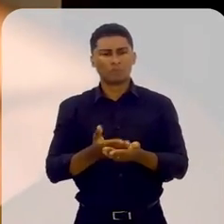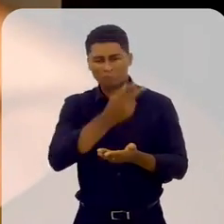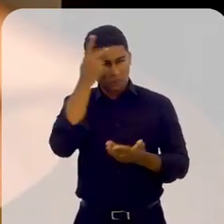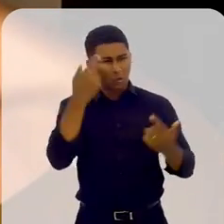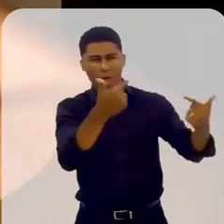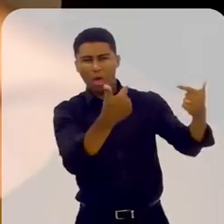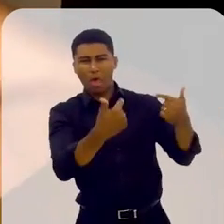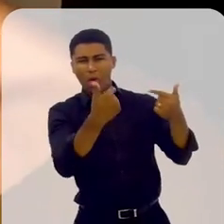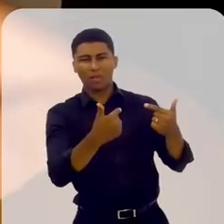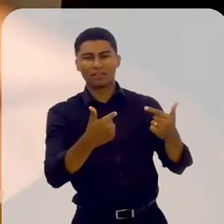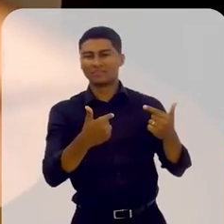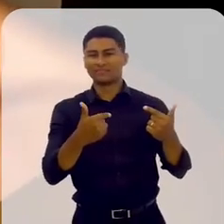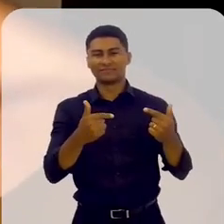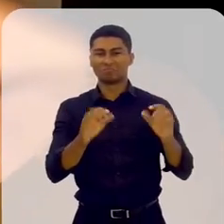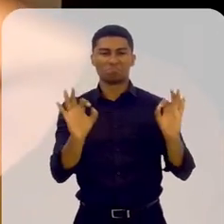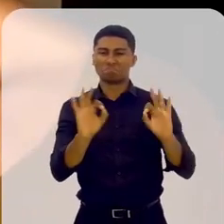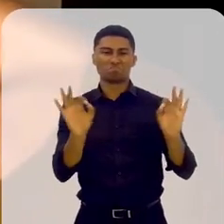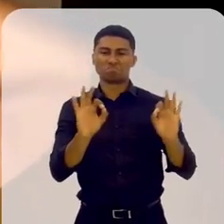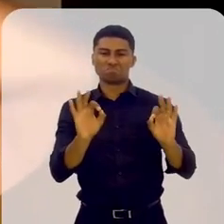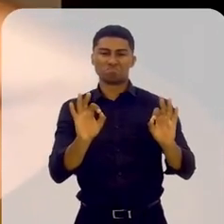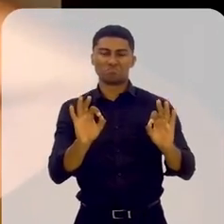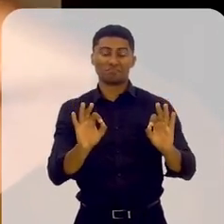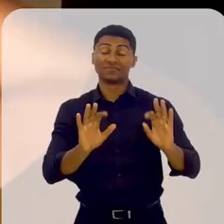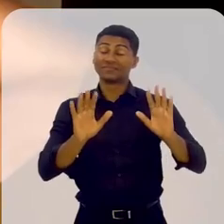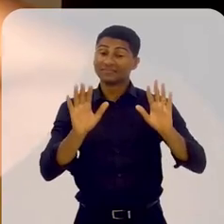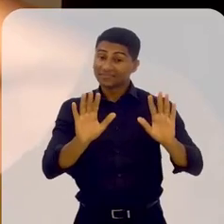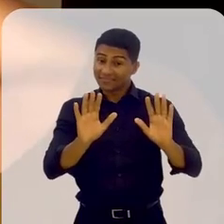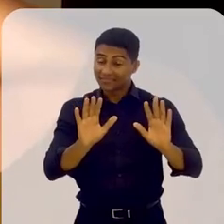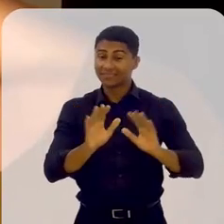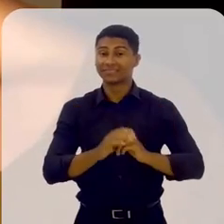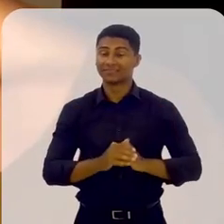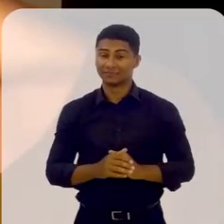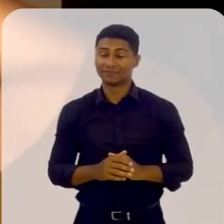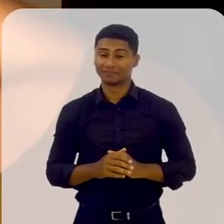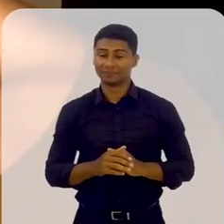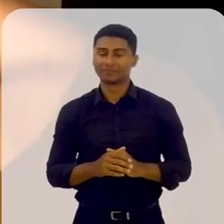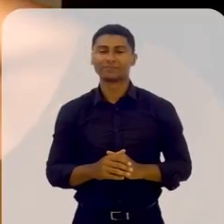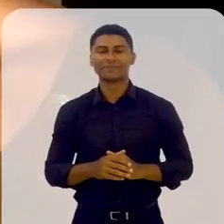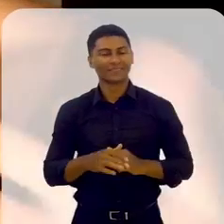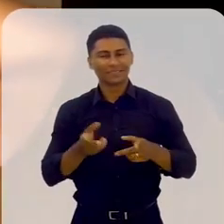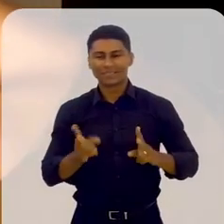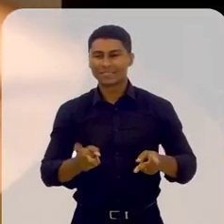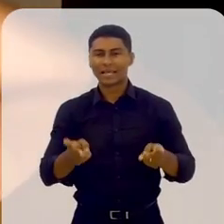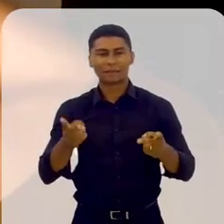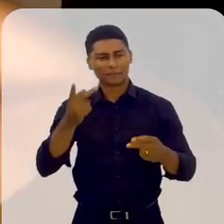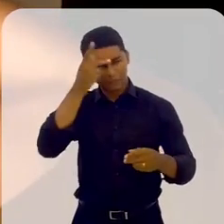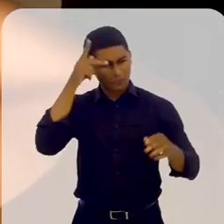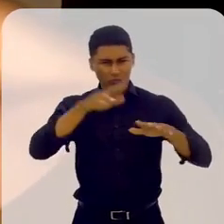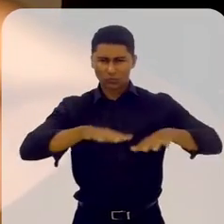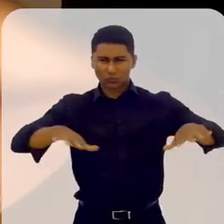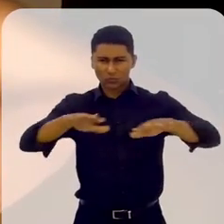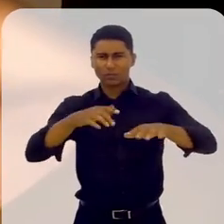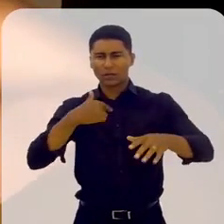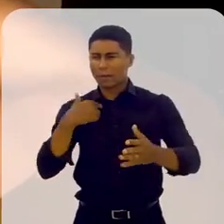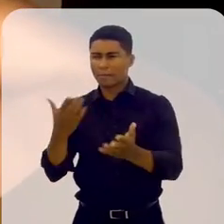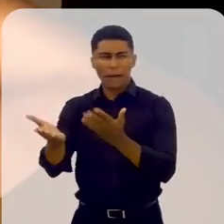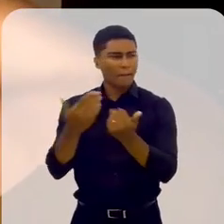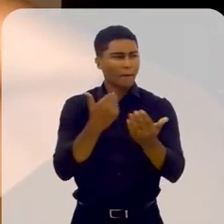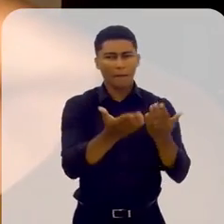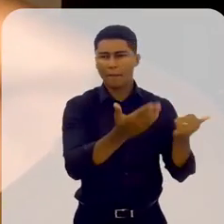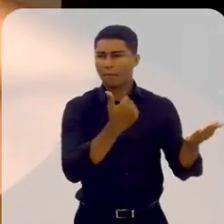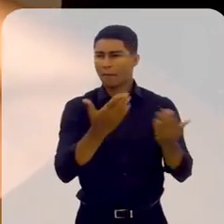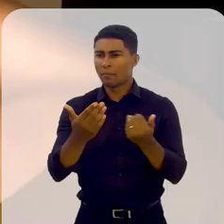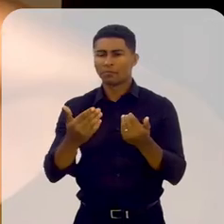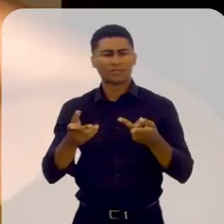essa dificuldade de tratamento social, nunca tive, né? Então, sempre fui muito bem de falar com pessoas, então